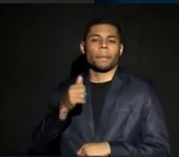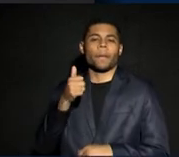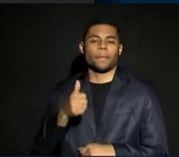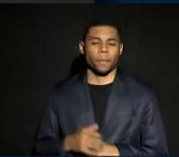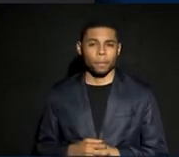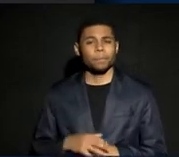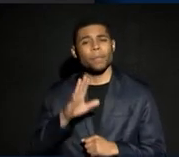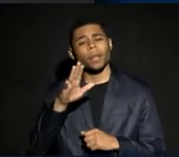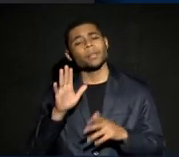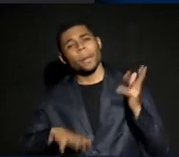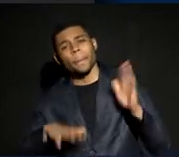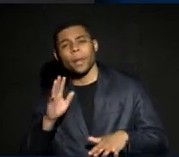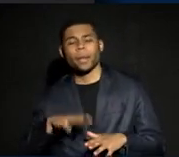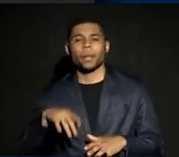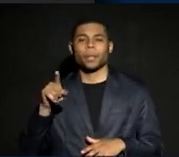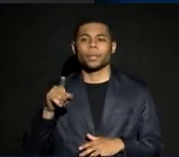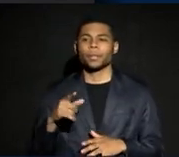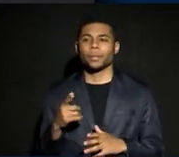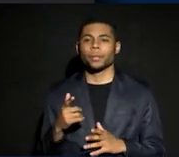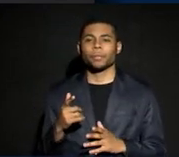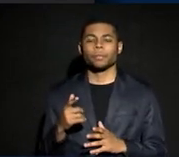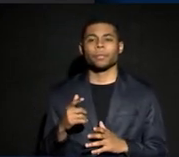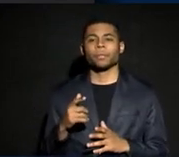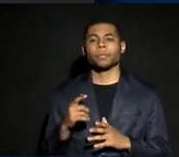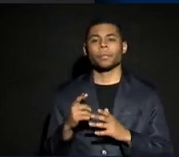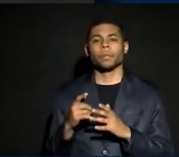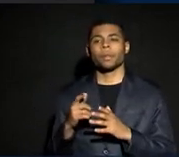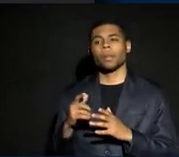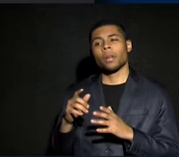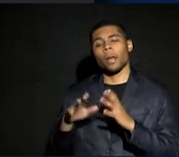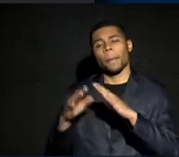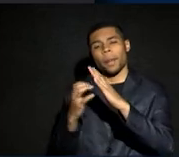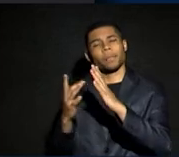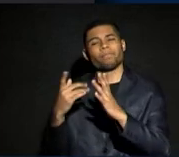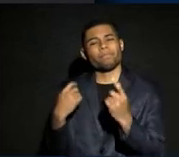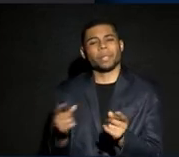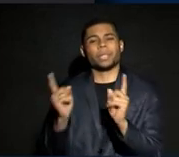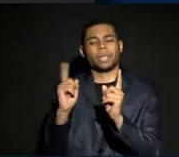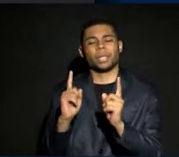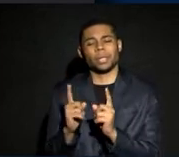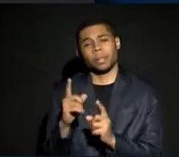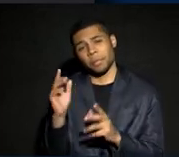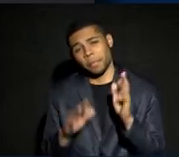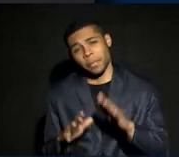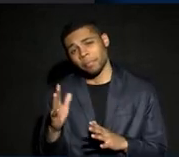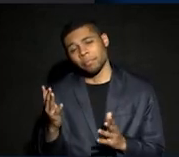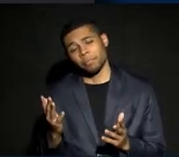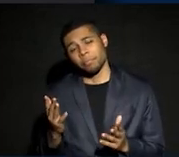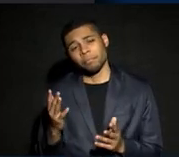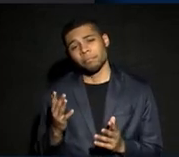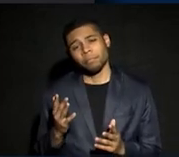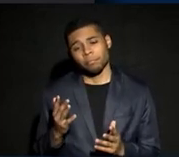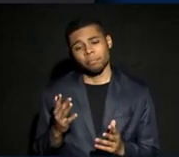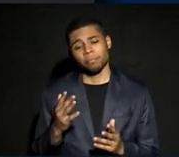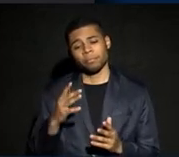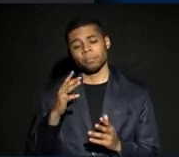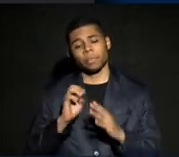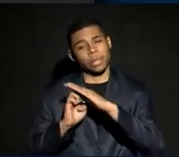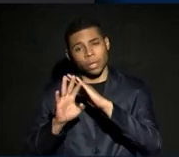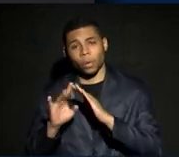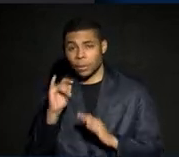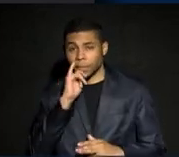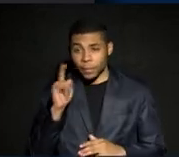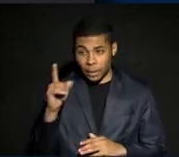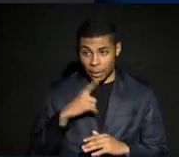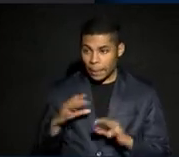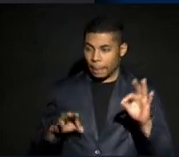Então, depende da estatal, você não precisa dela, e depende da estatal, você, sobretudo se ela